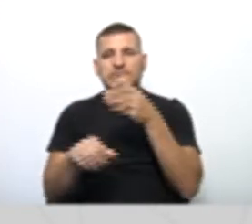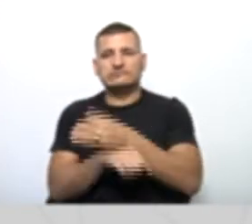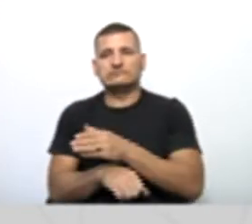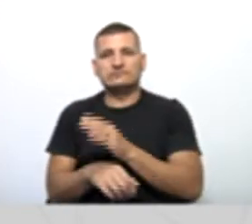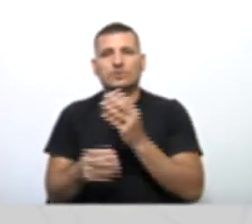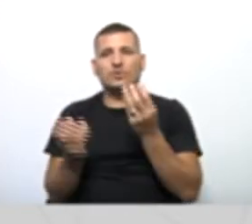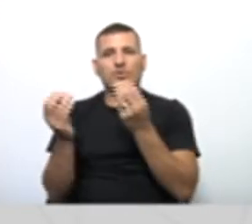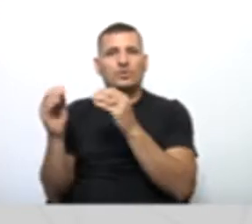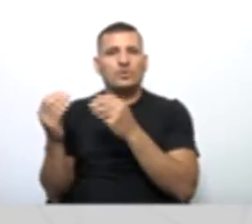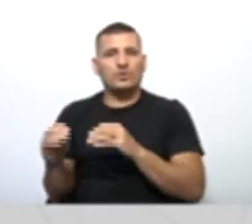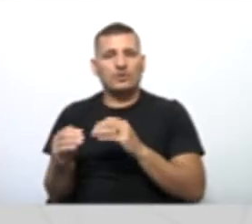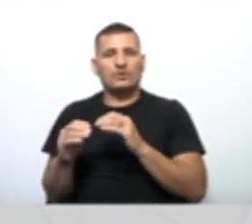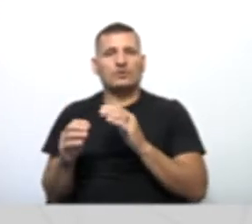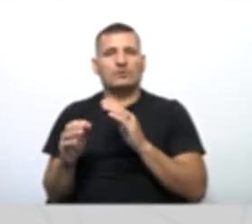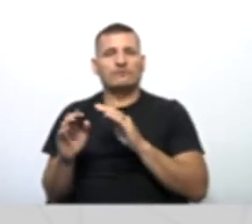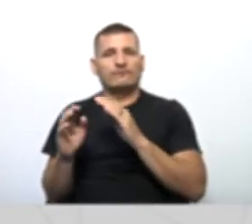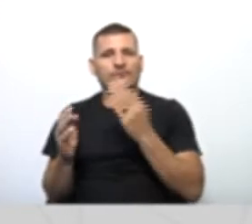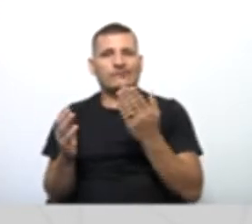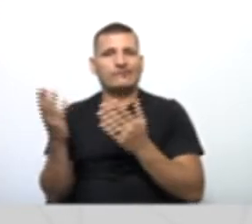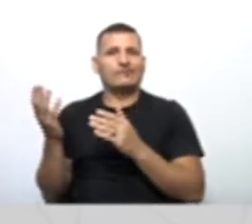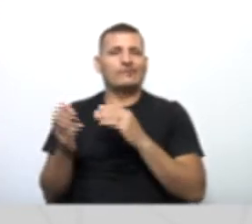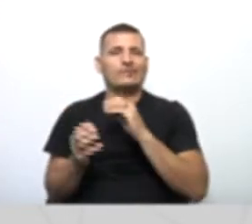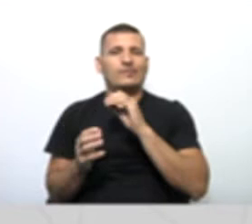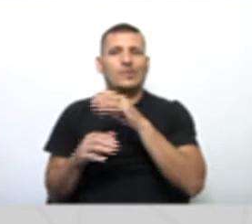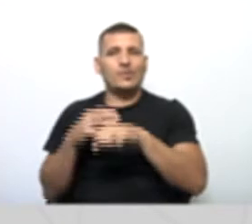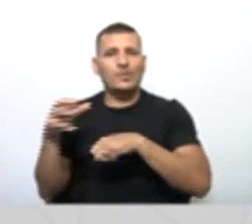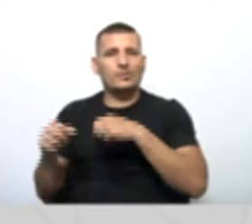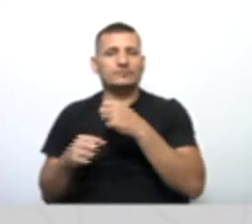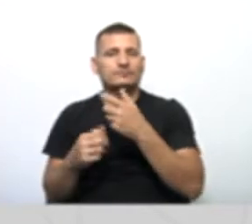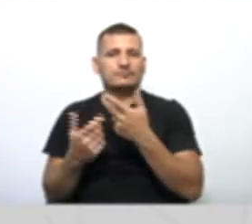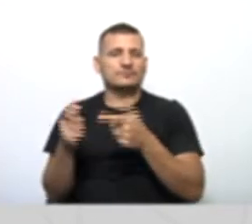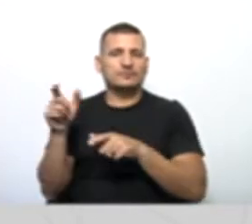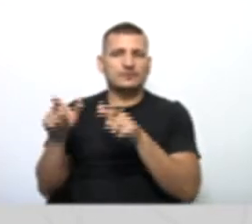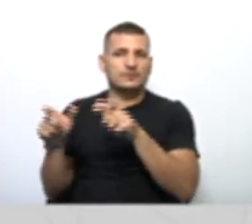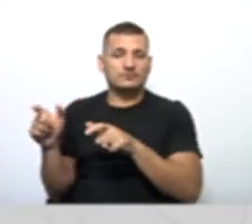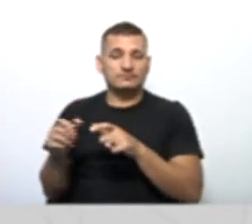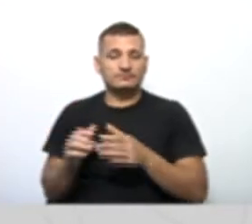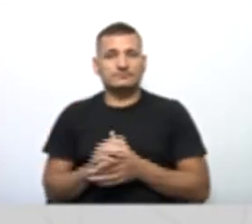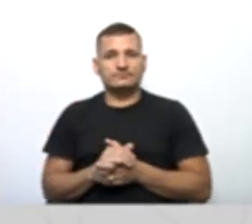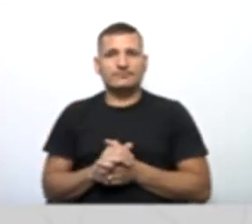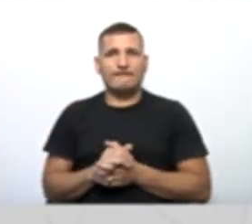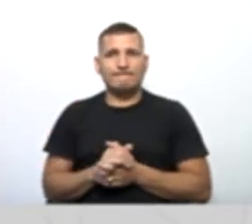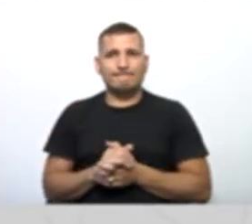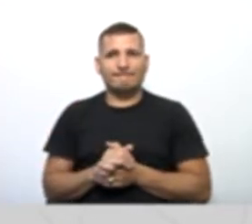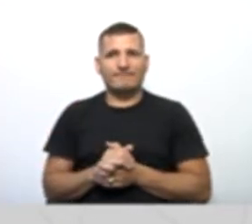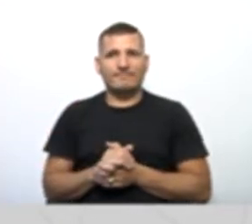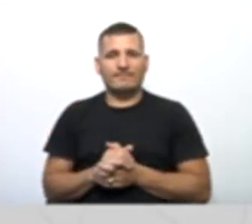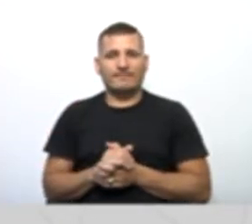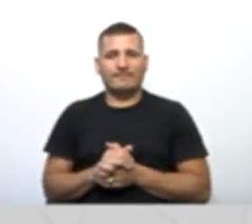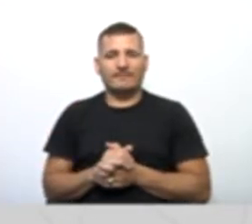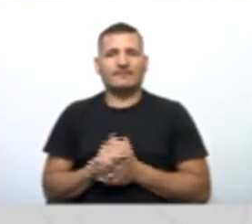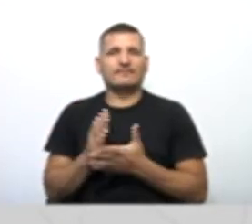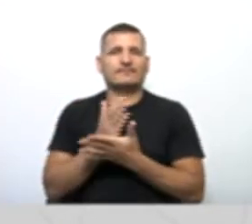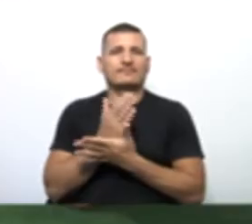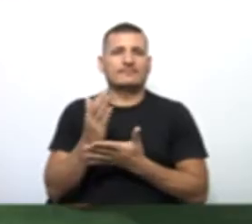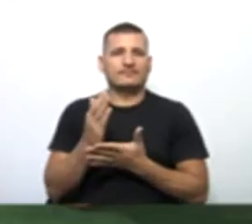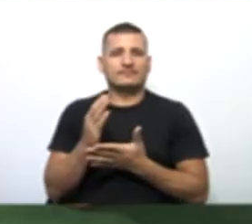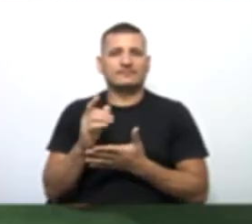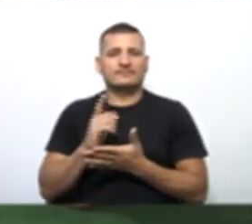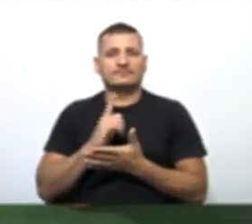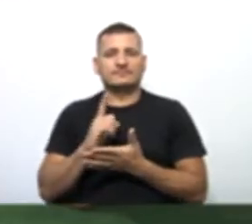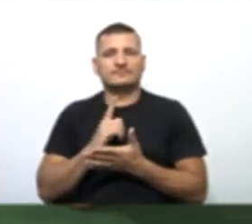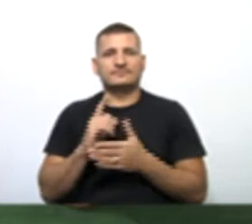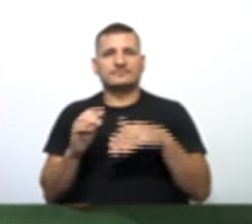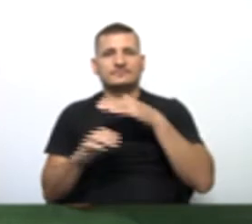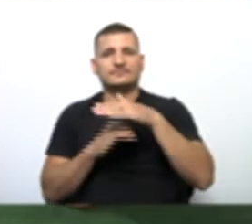para roubarem clientes? Inclusive, etc. Tem organizações, professor, que não permite o funcionário conectar o